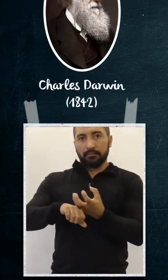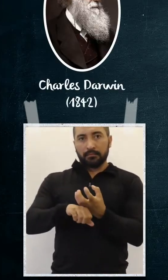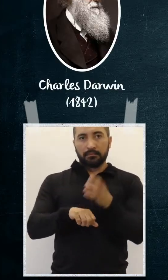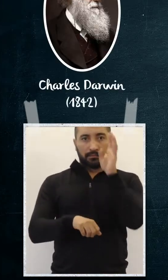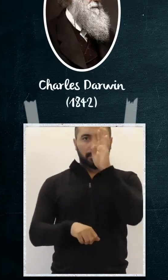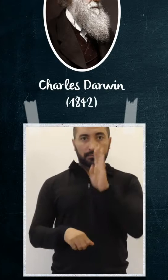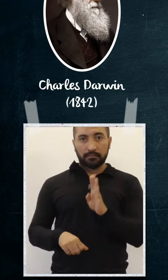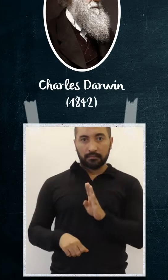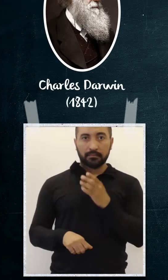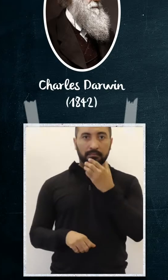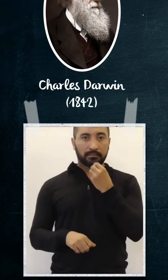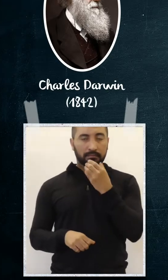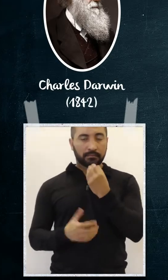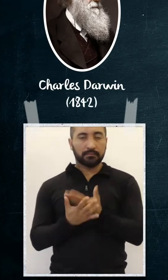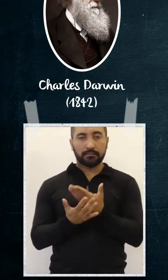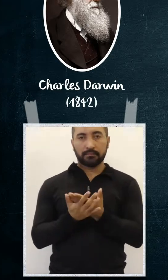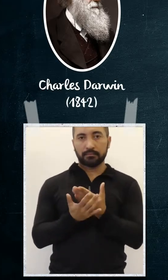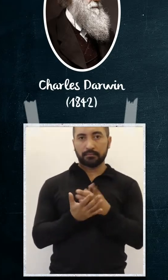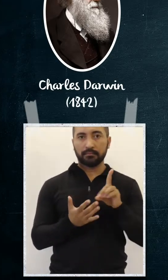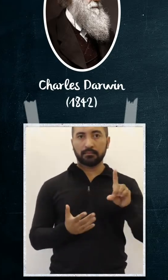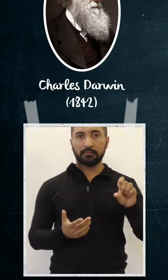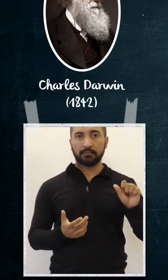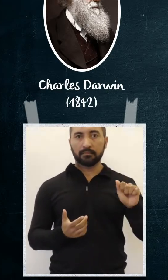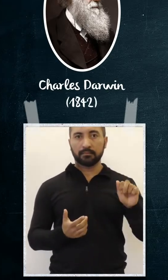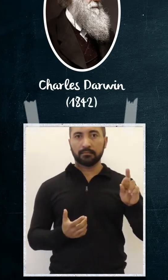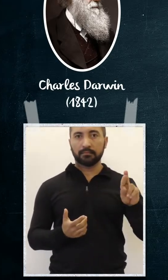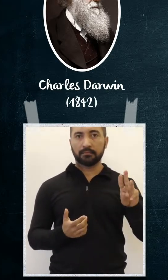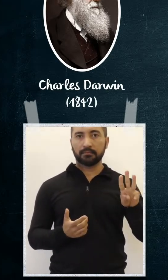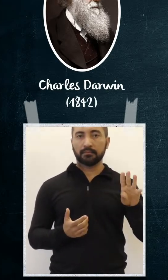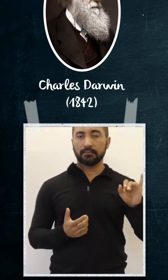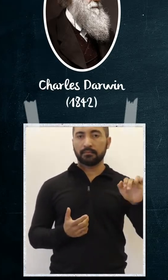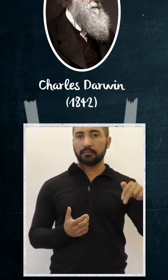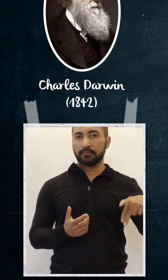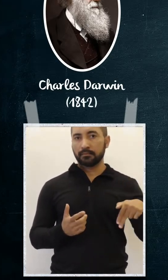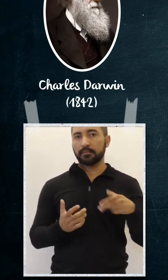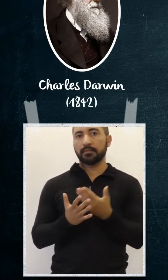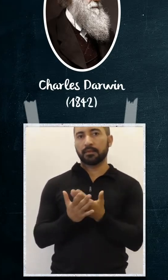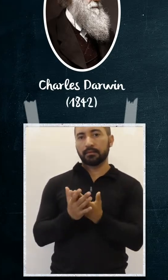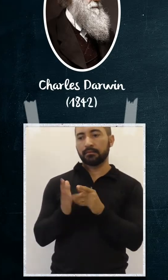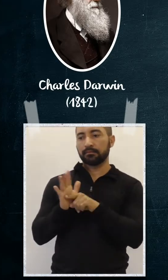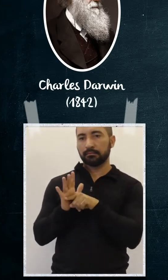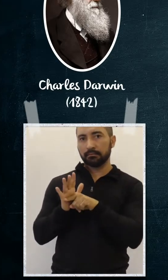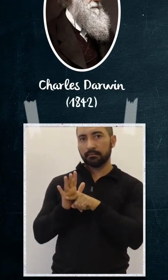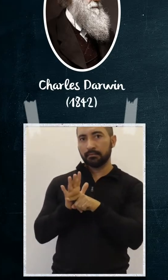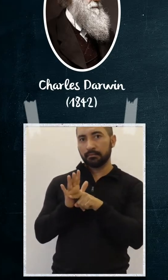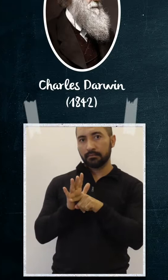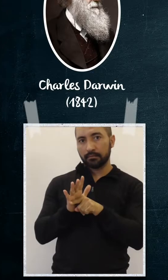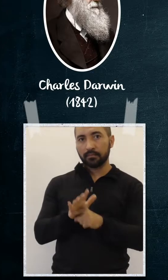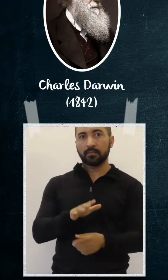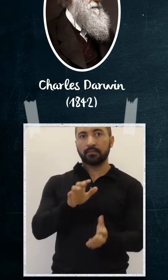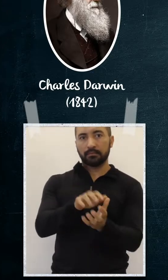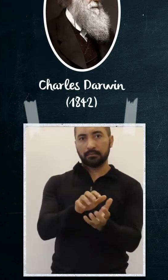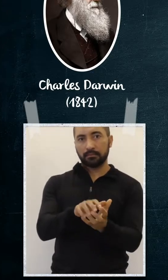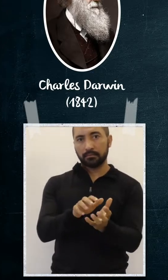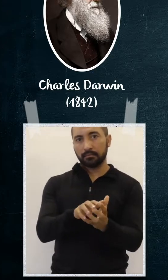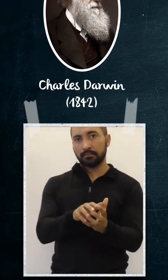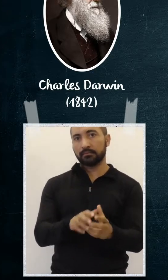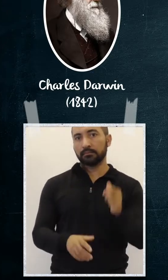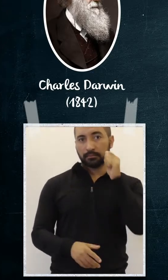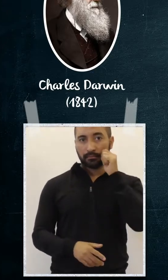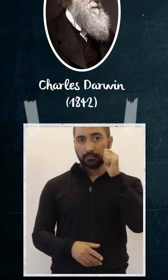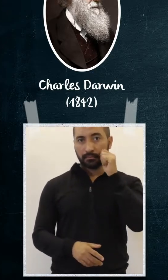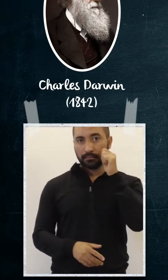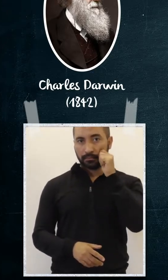em 1842, o qual fez observações nos recifes de Pernambuco, Alagoas e no Banco de Abrolhos, no estado da Bahia. Na década